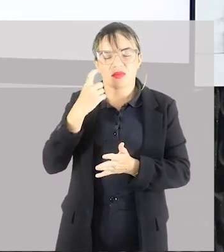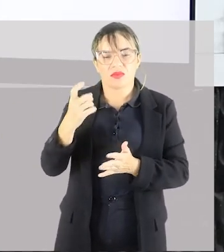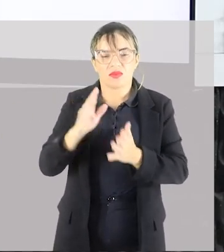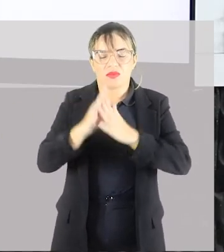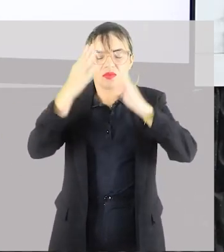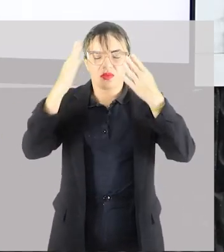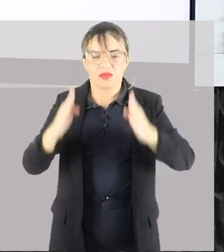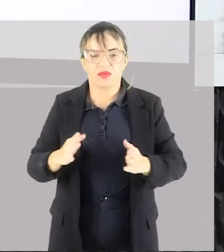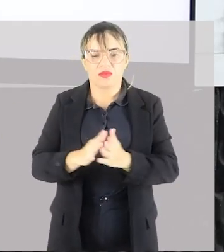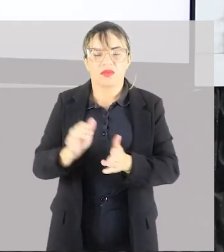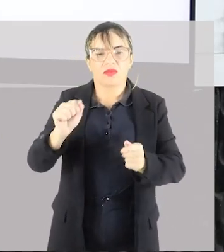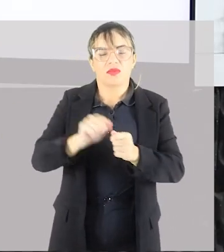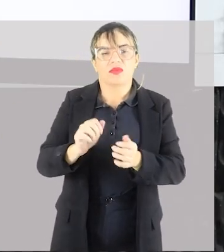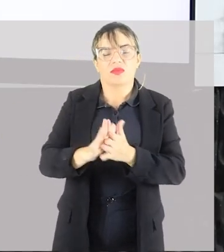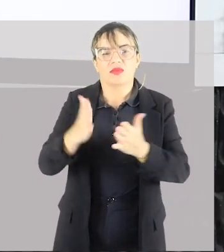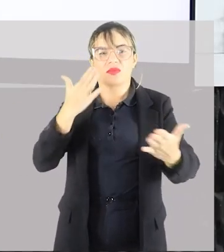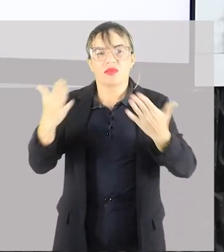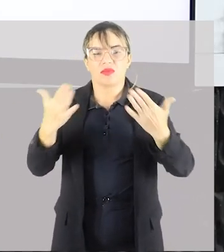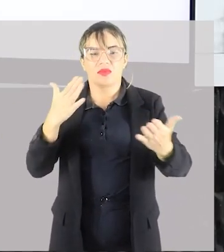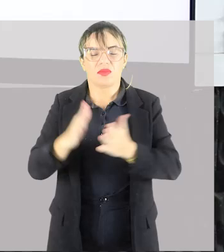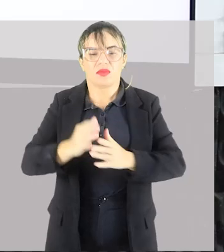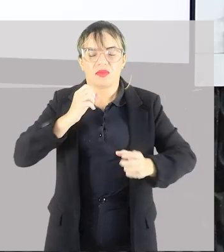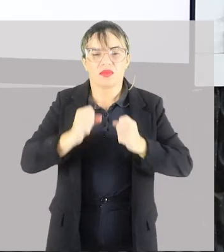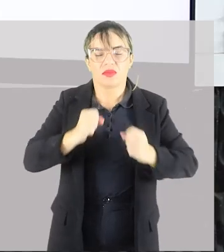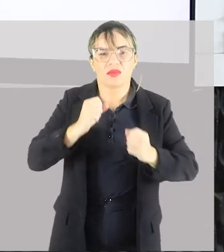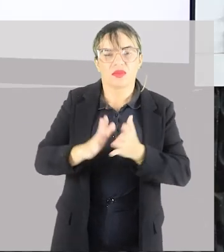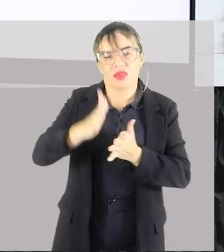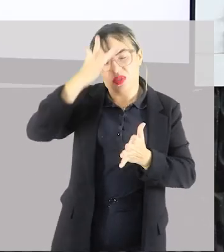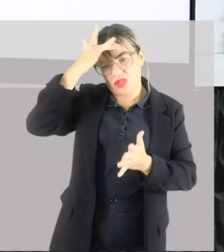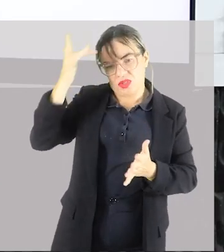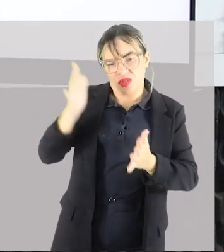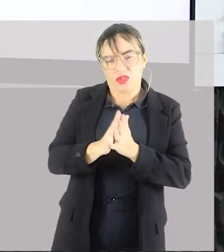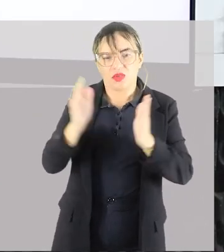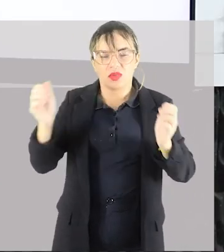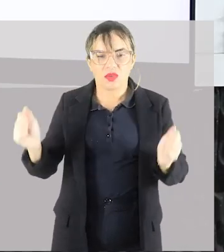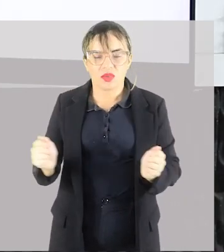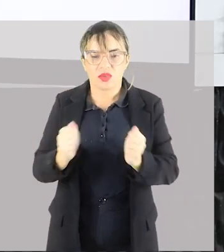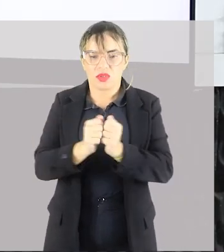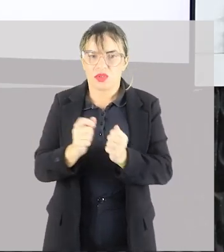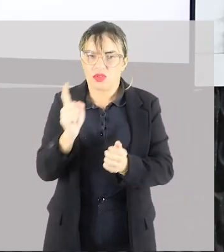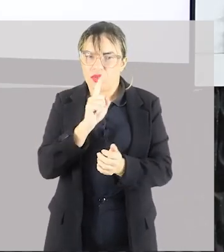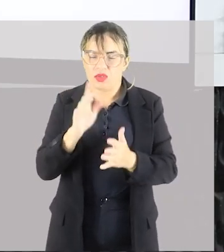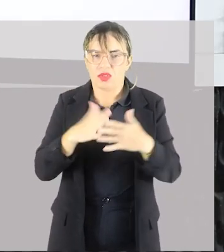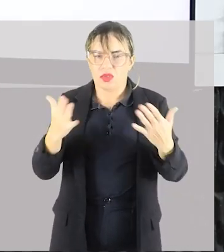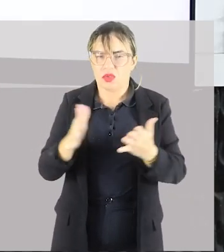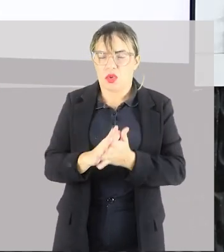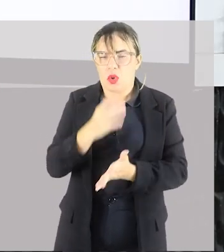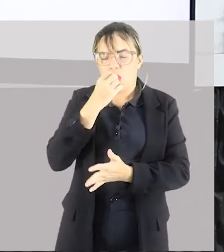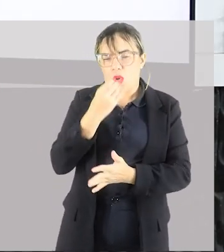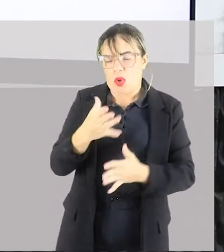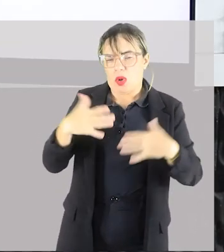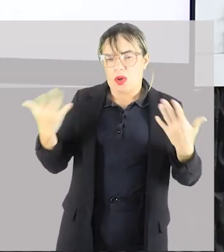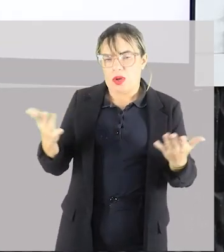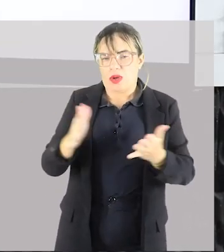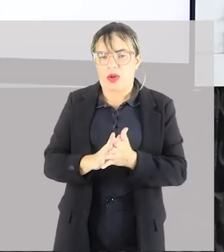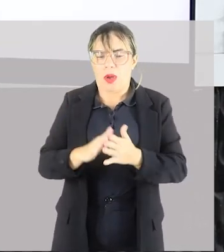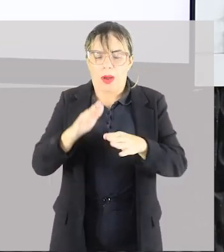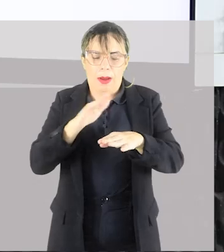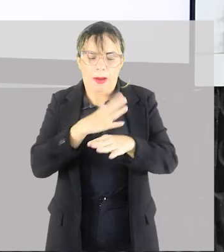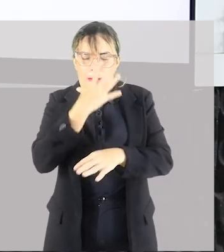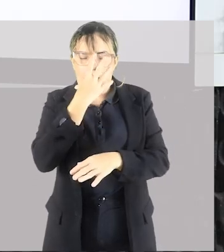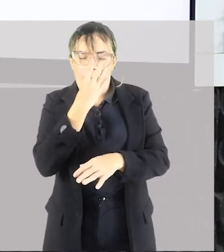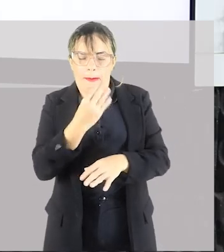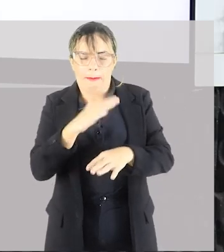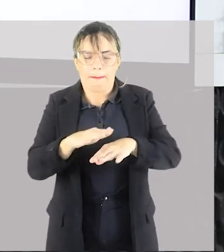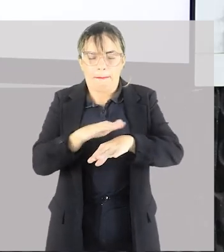uma análise e fazer comparação de que isso seja uma corrida de pessoas que estão do nosso lado, que não são tão bonzinhos, eles seriam lobos em pele de